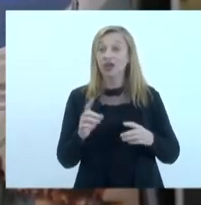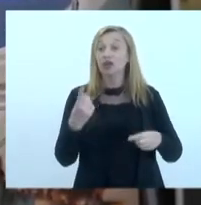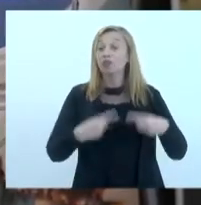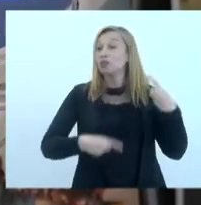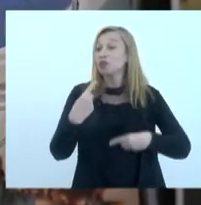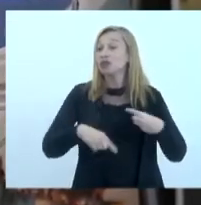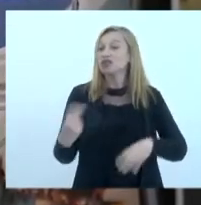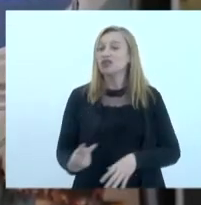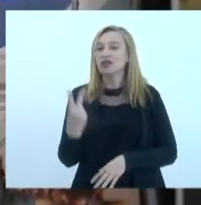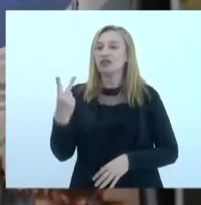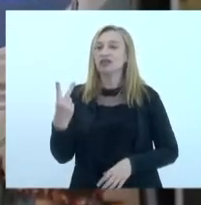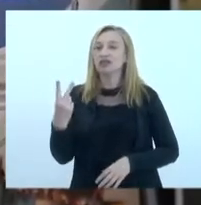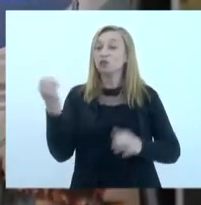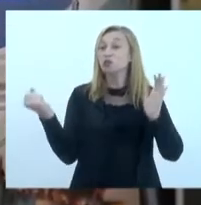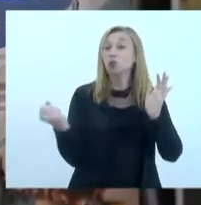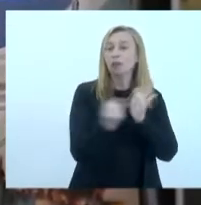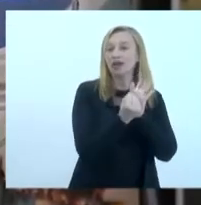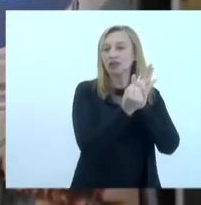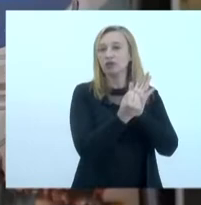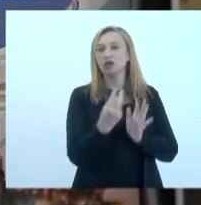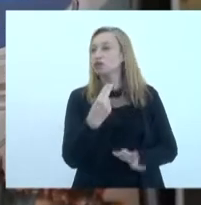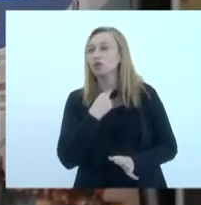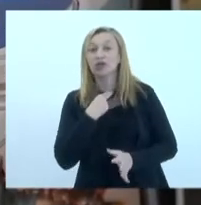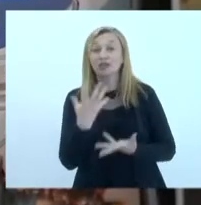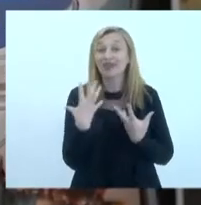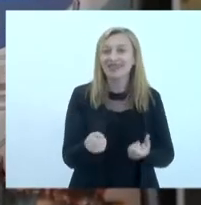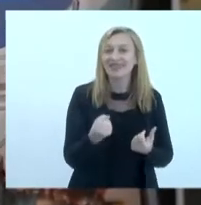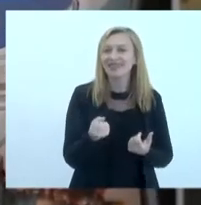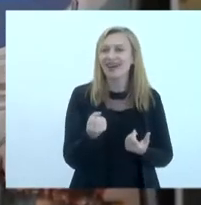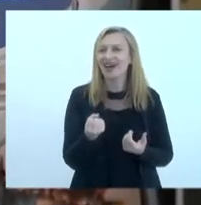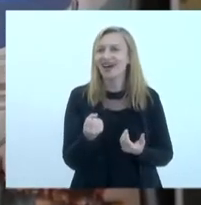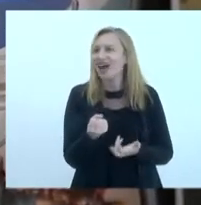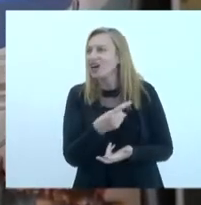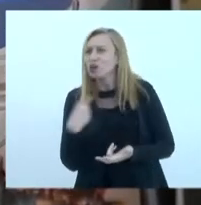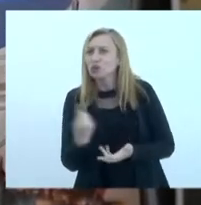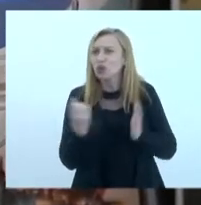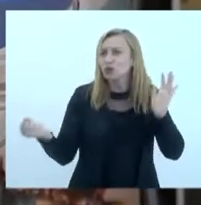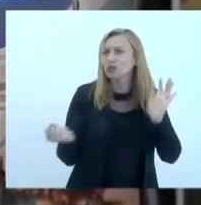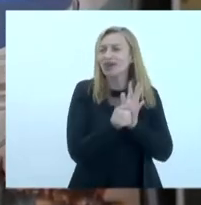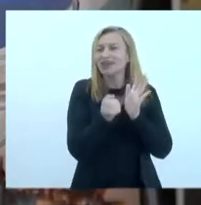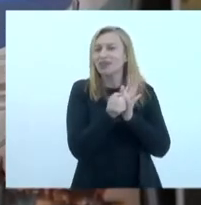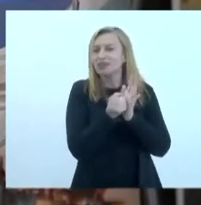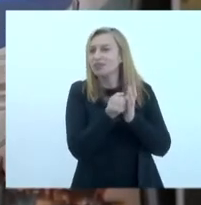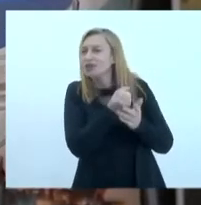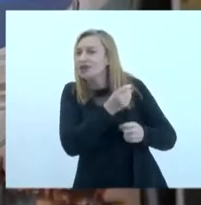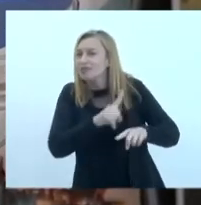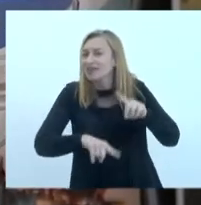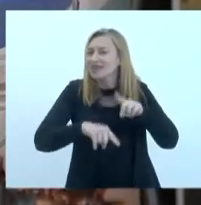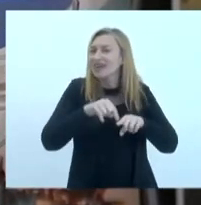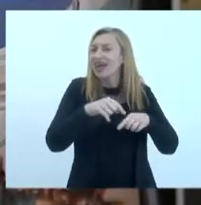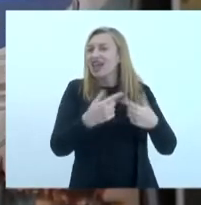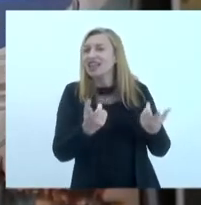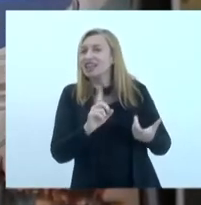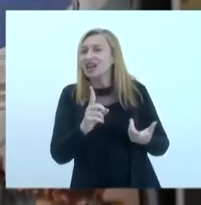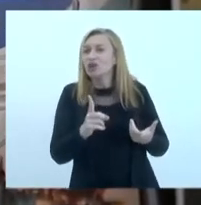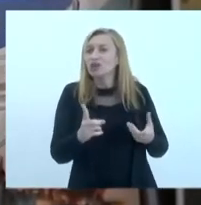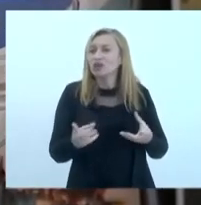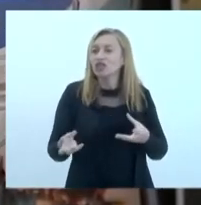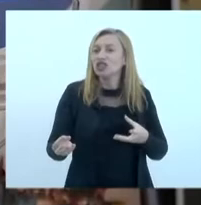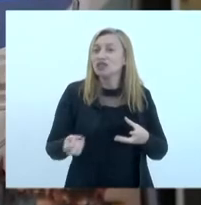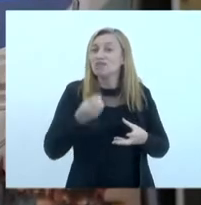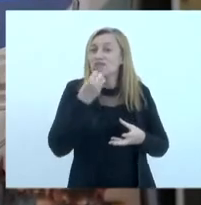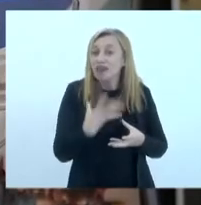de valorização do patrimônio. Não podemos aceitar que o nosso patrimônio material e imaterial não esteja